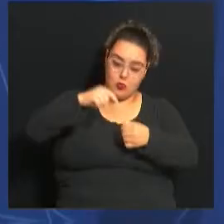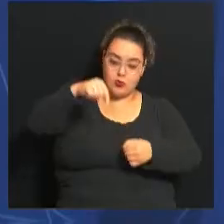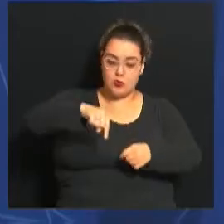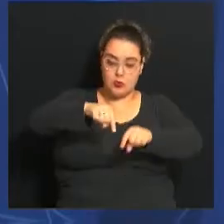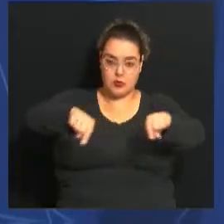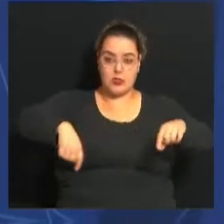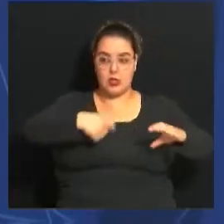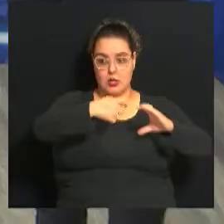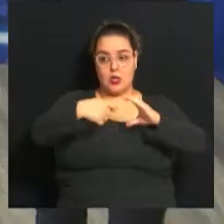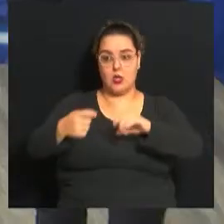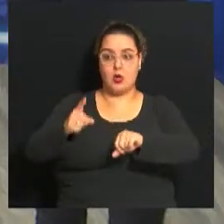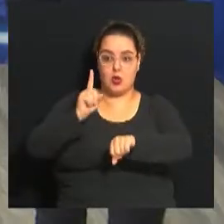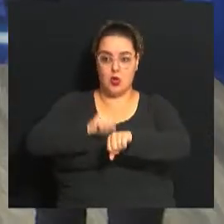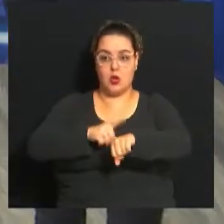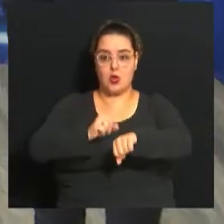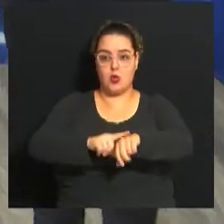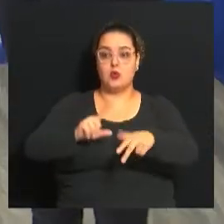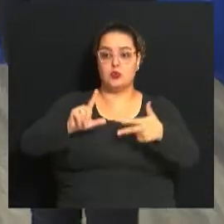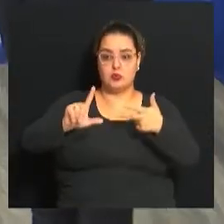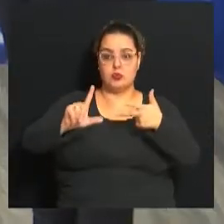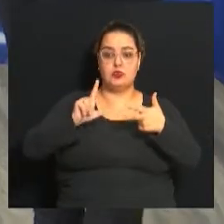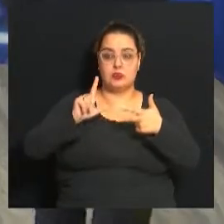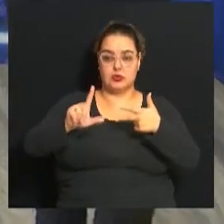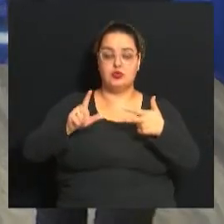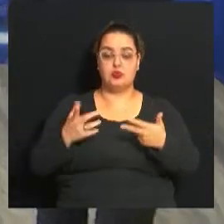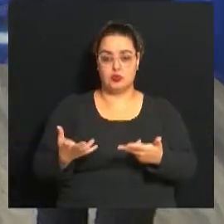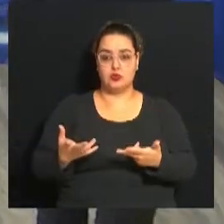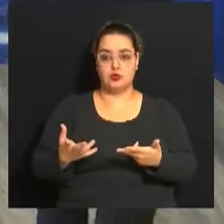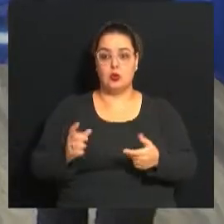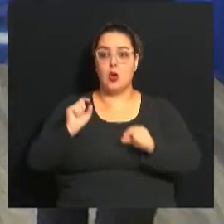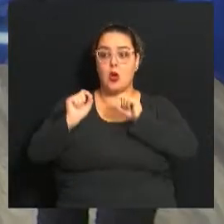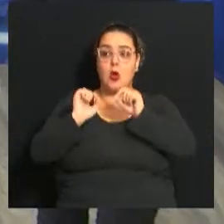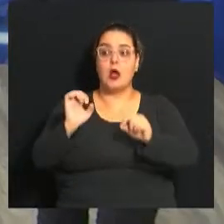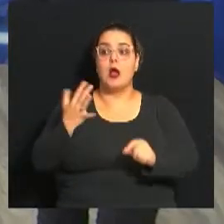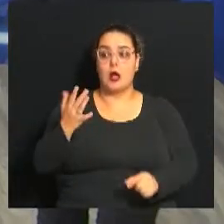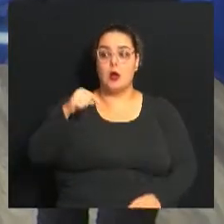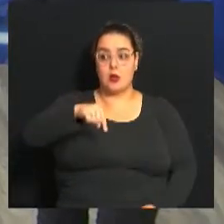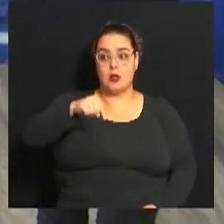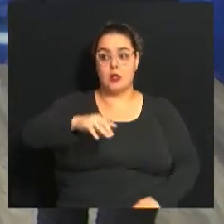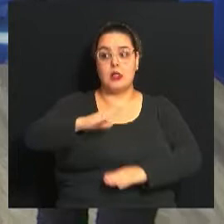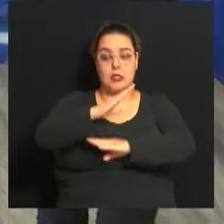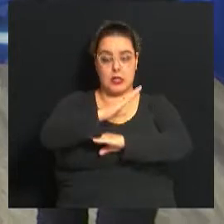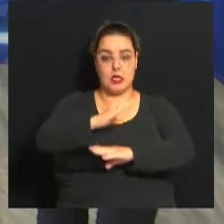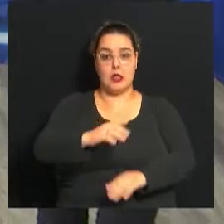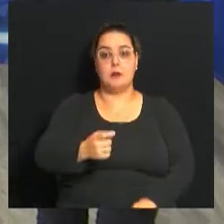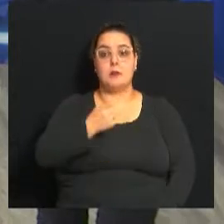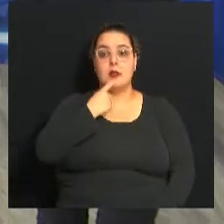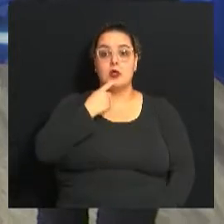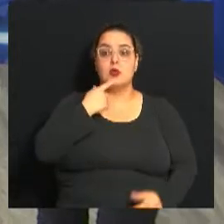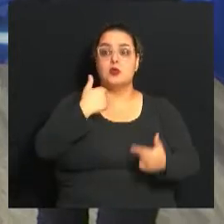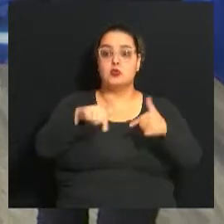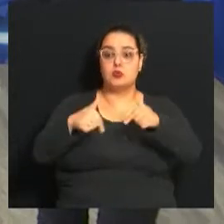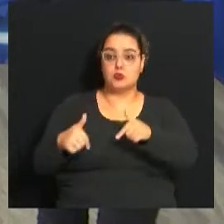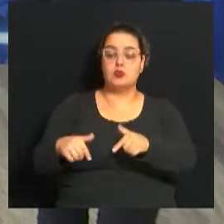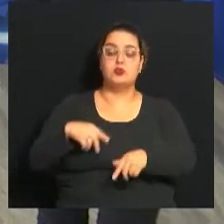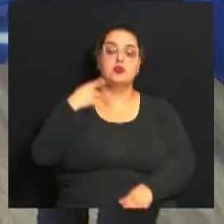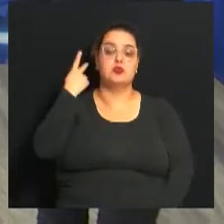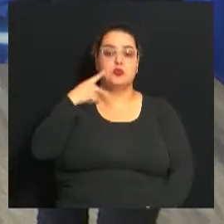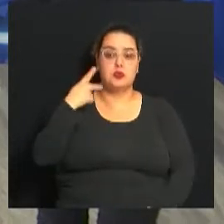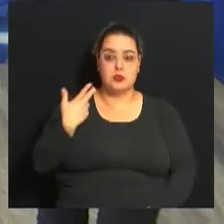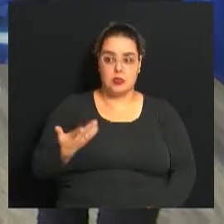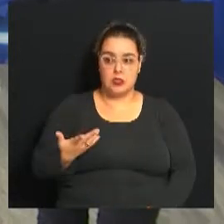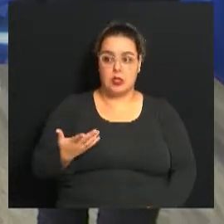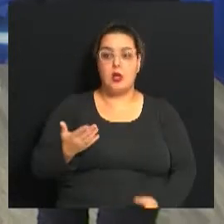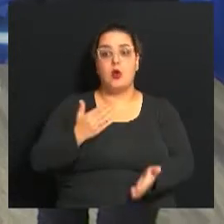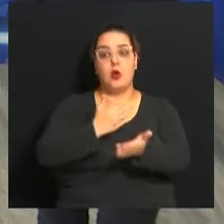hora agora das notícias do Legislativo, do que acontece aqui na Câmara de Campinas, com o trabalho dos parlamentares, e a gente começa